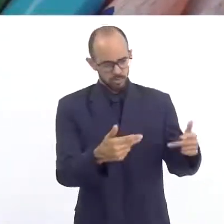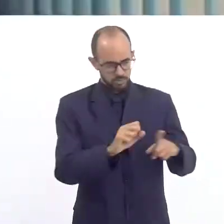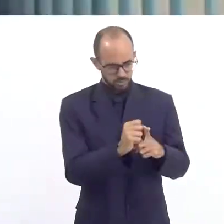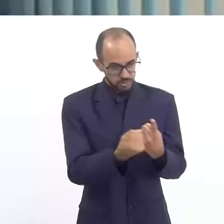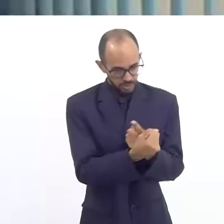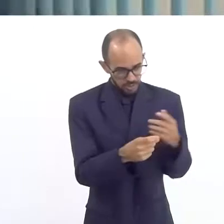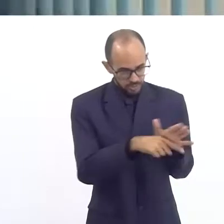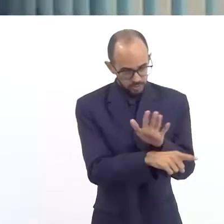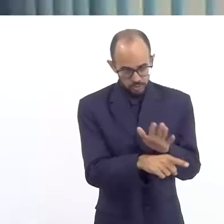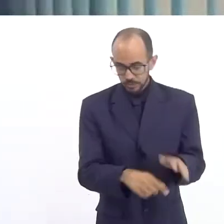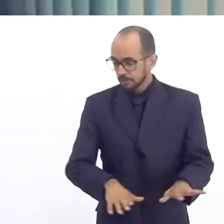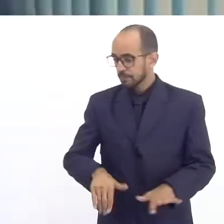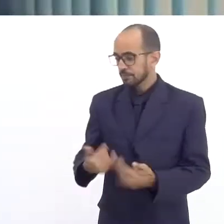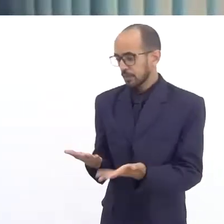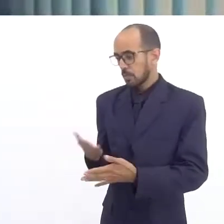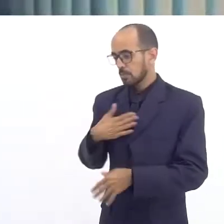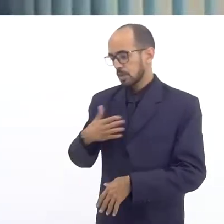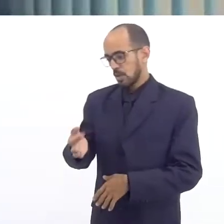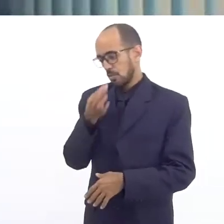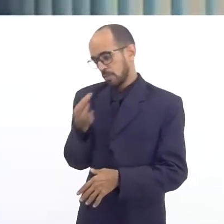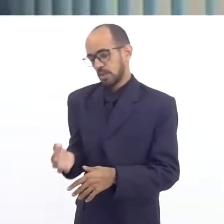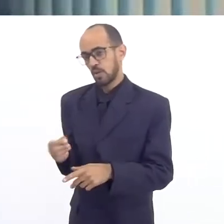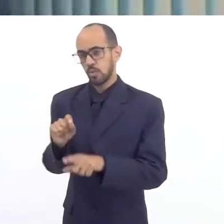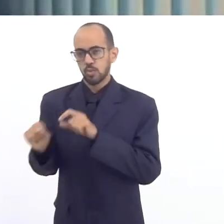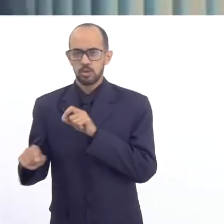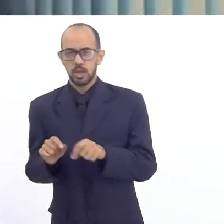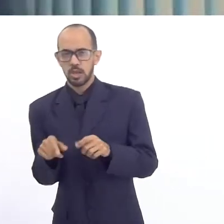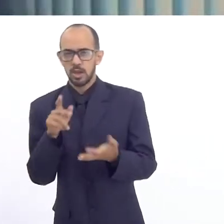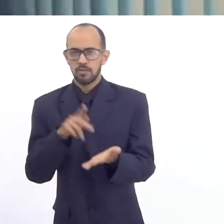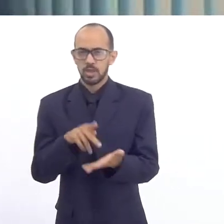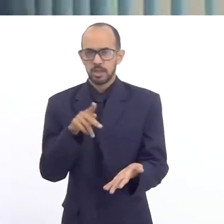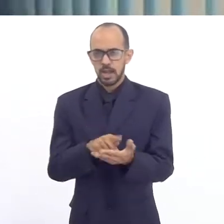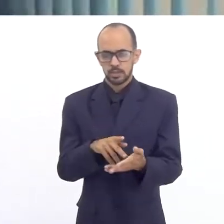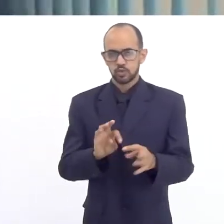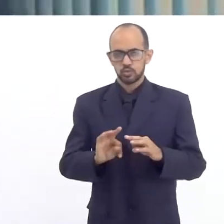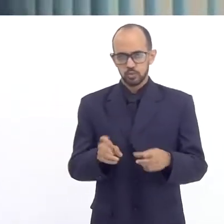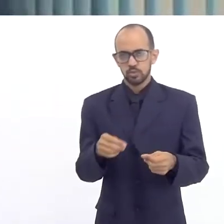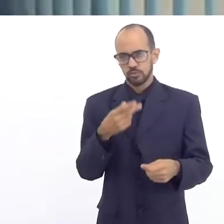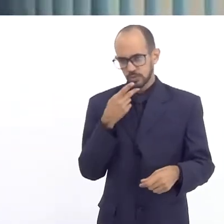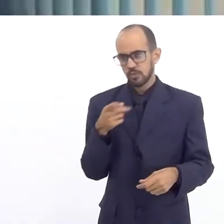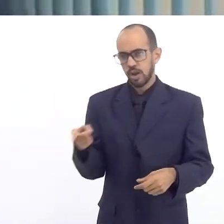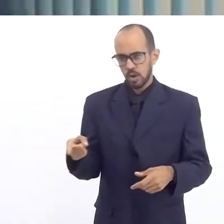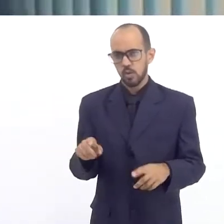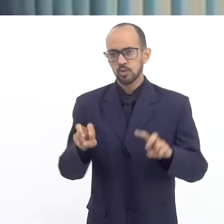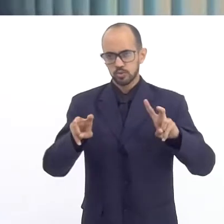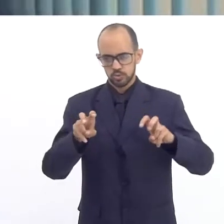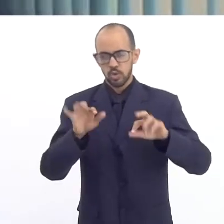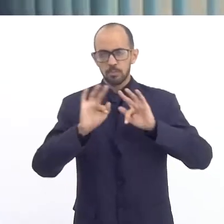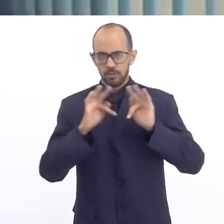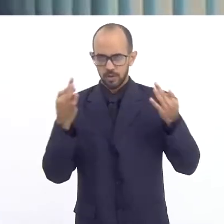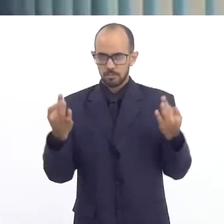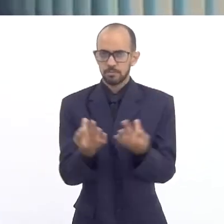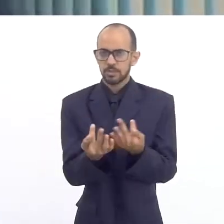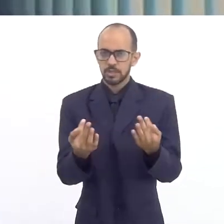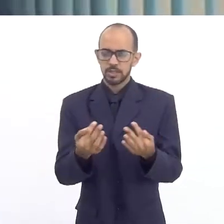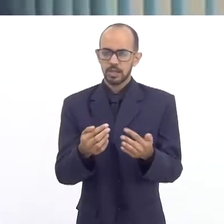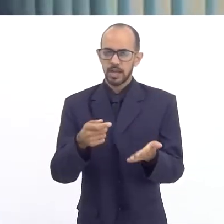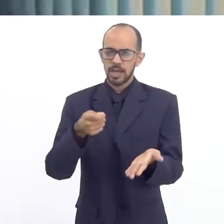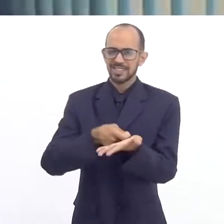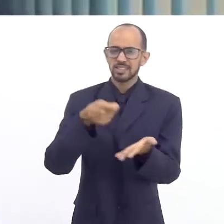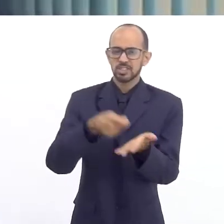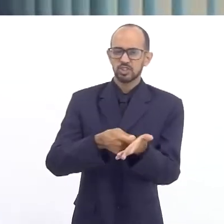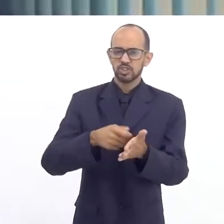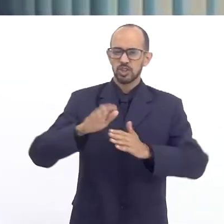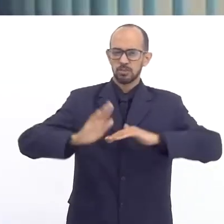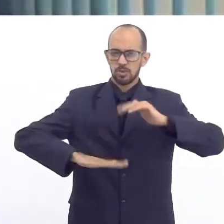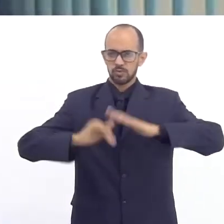sociedade? Olha, eu acho que, na verdade, isso que você falou dos pais